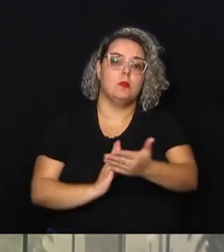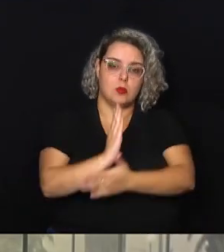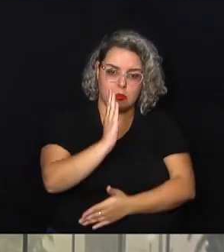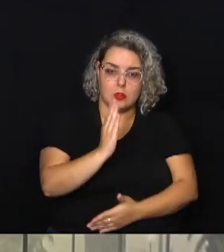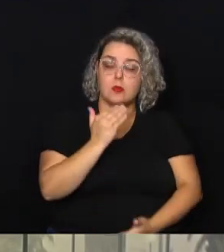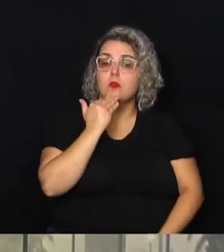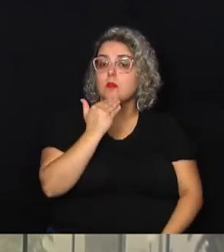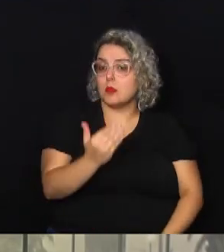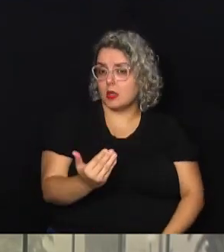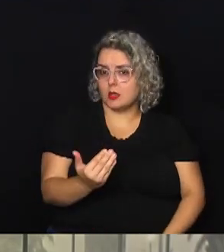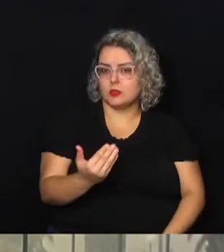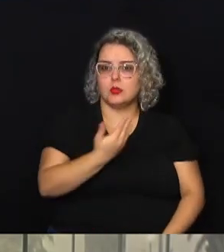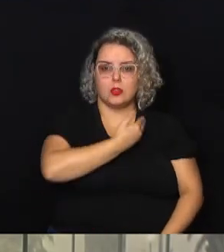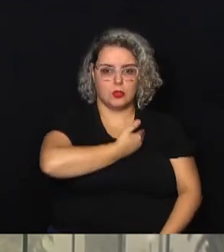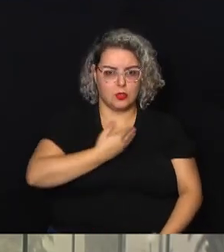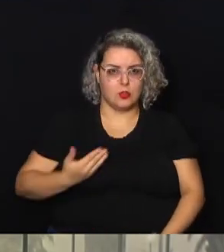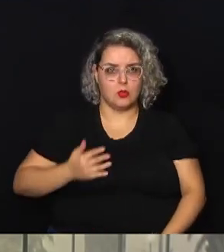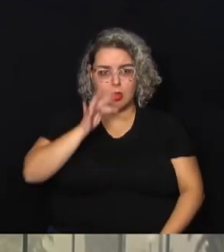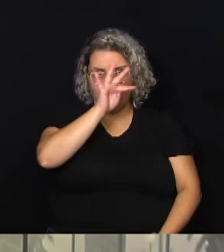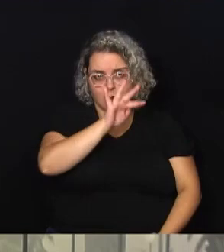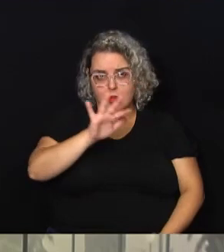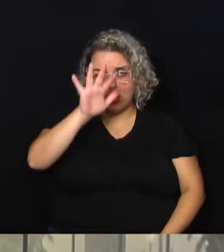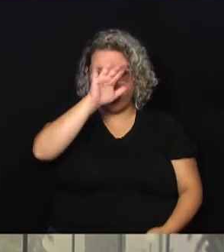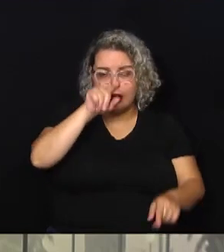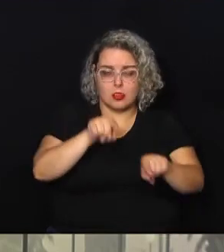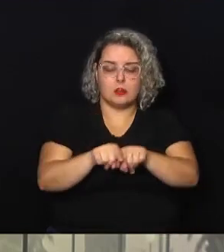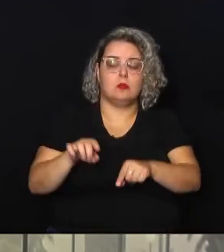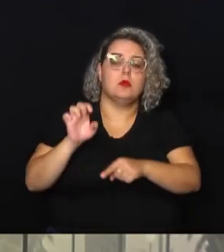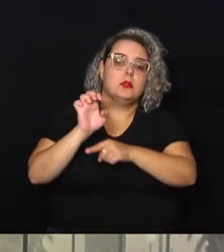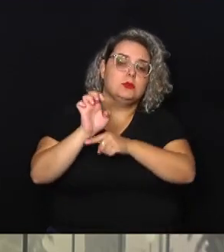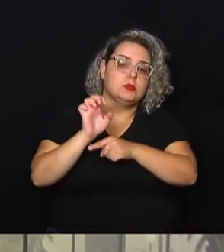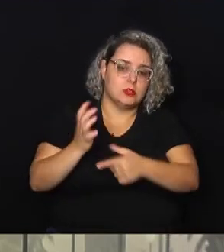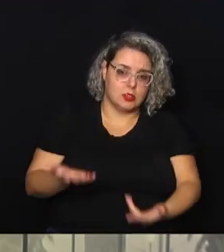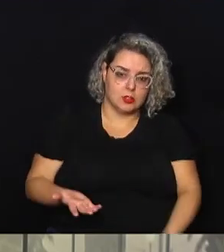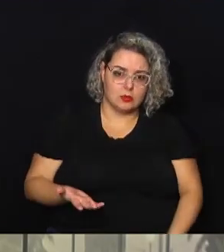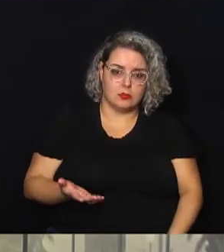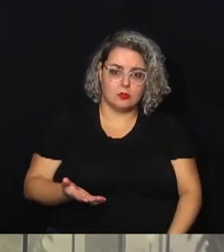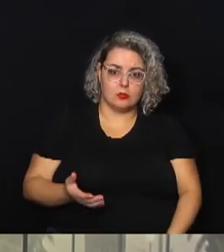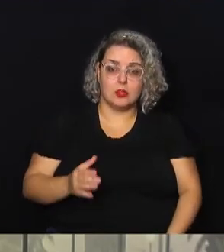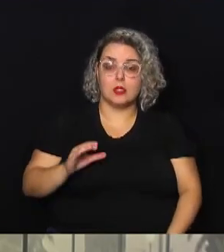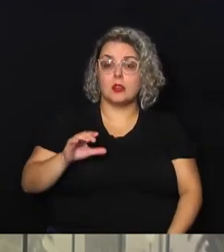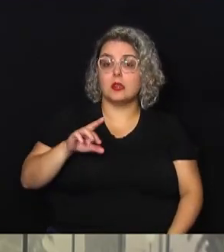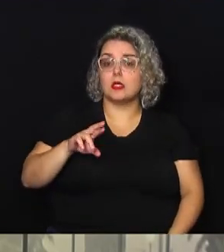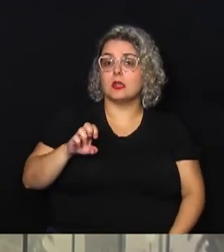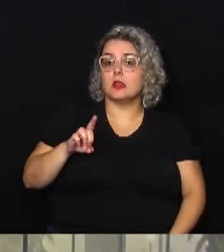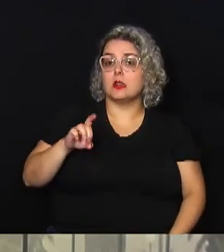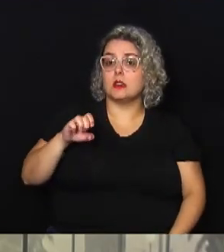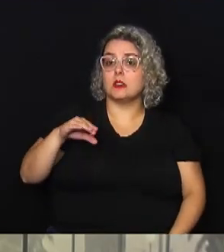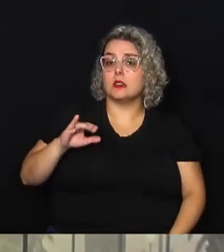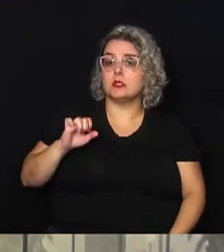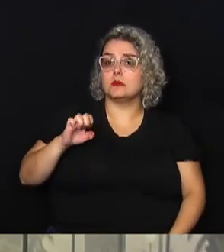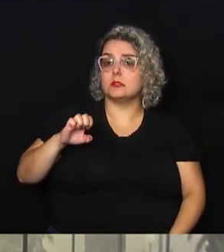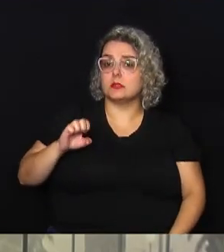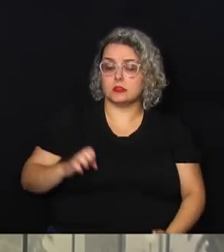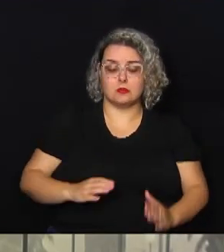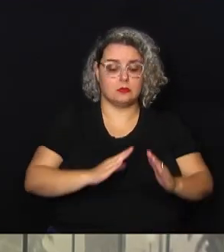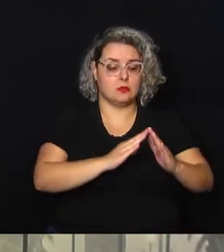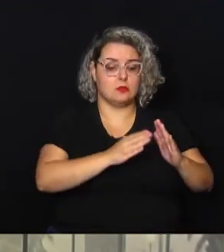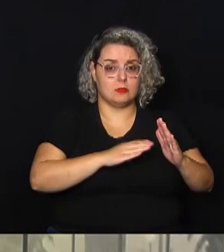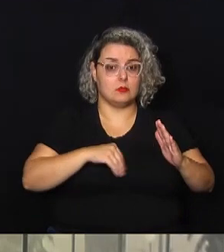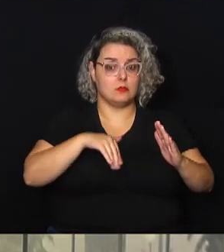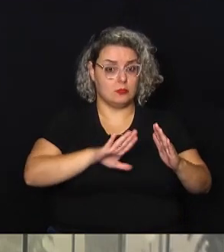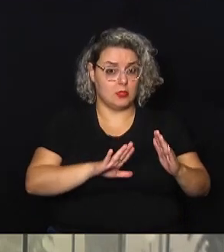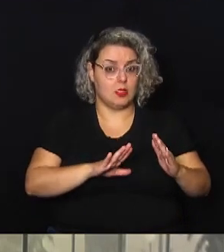apela aos governos federal e estadual para que credenciam mais clínicas para realizar o